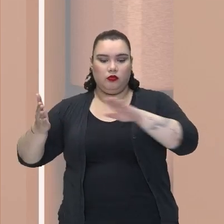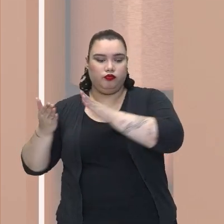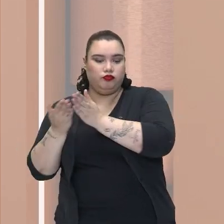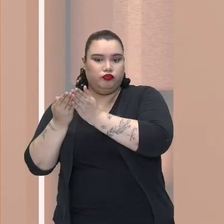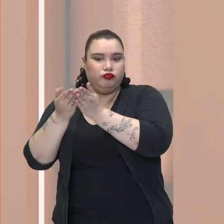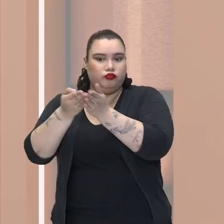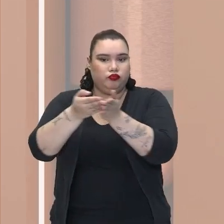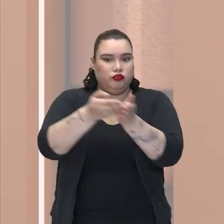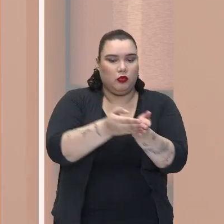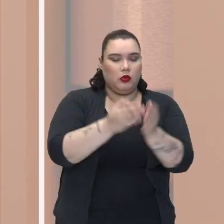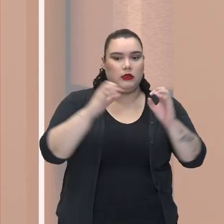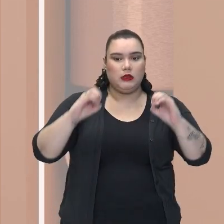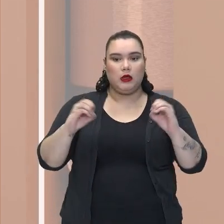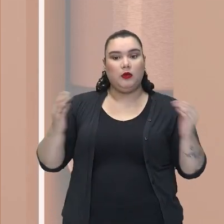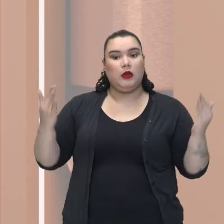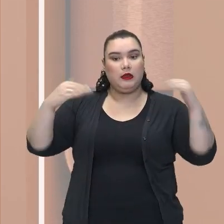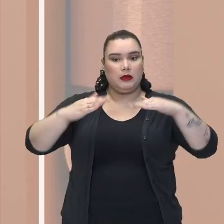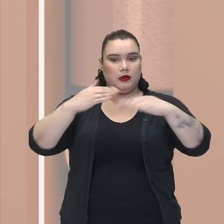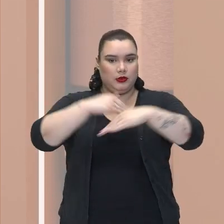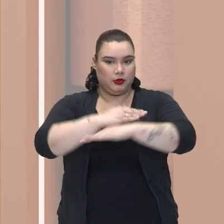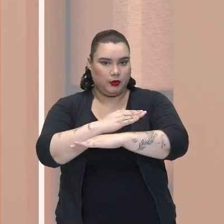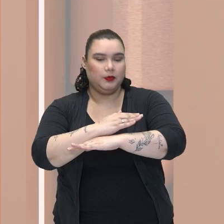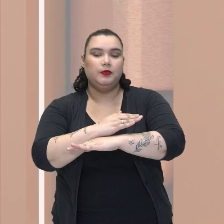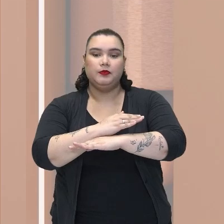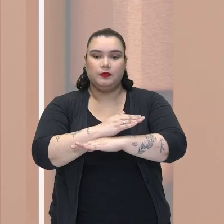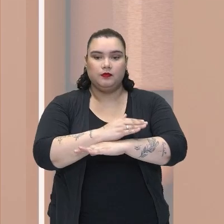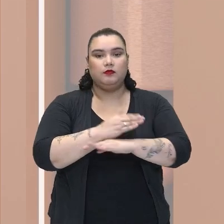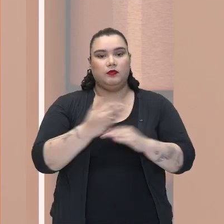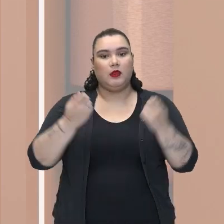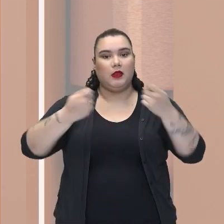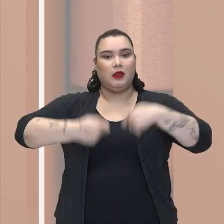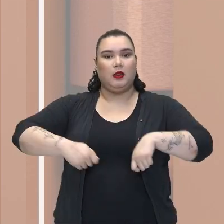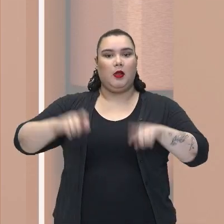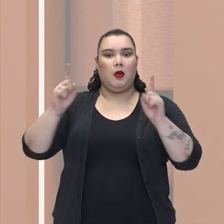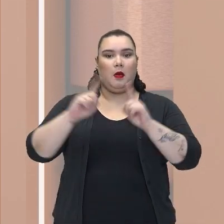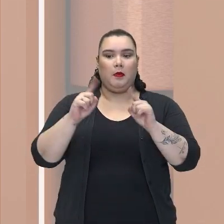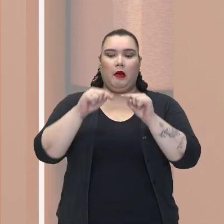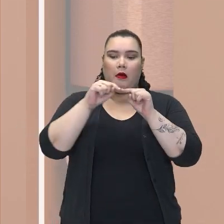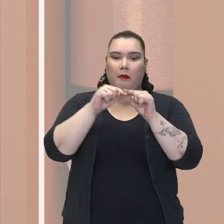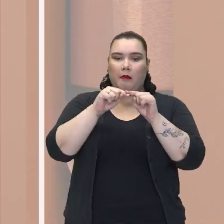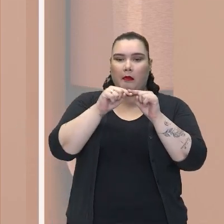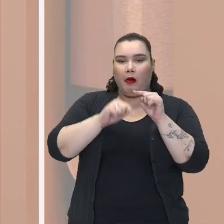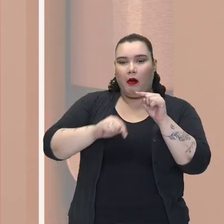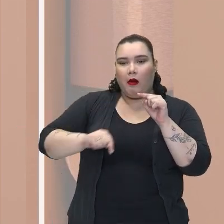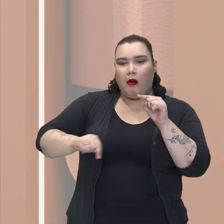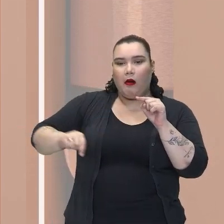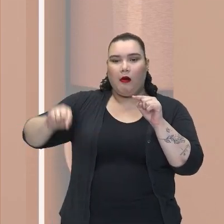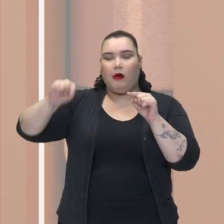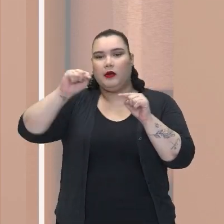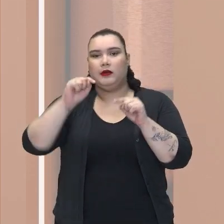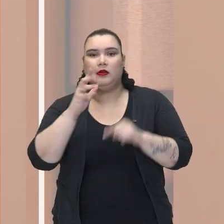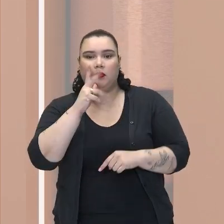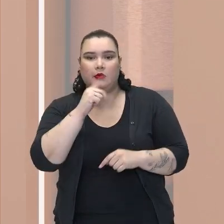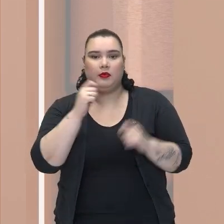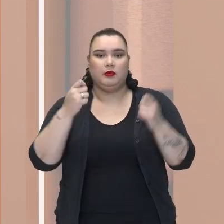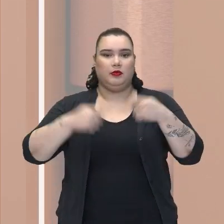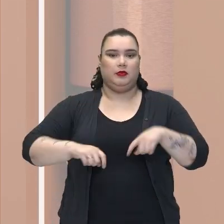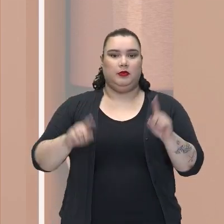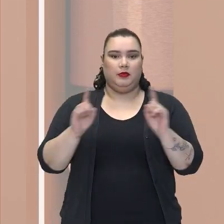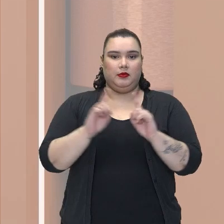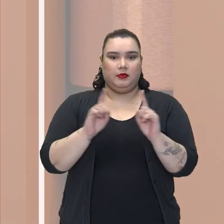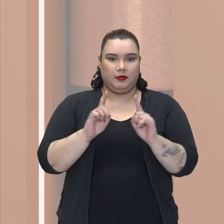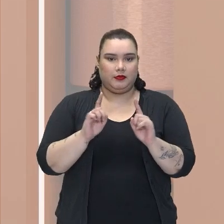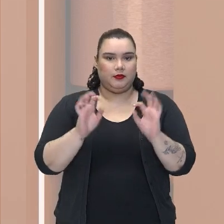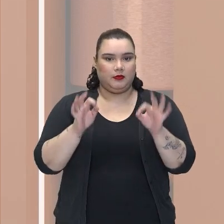ligando esses dois oceanos, sem precisar dar uma volta lá embaixo, perto da Antártica, para chegar ao